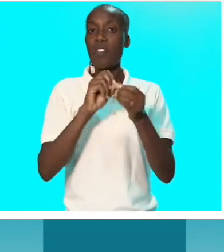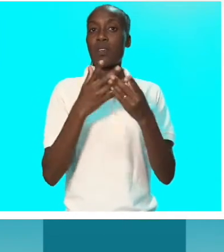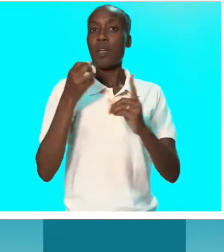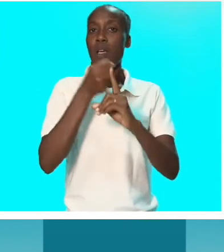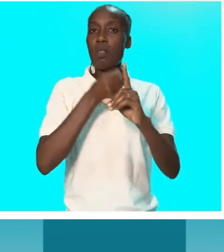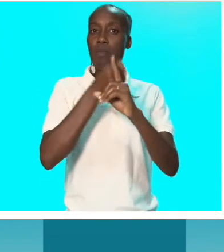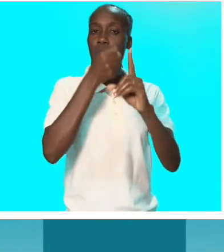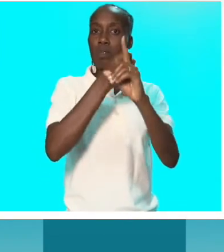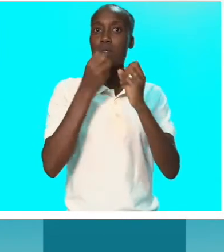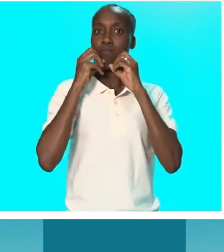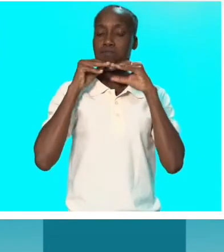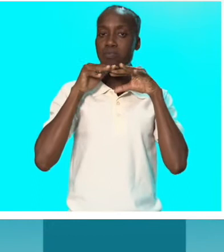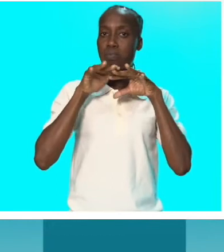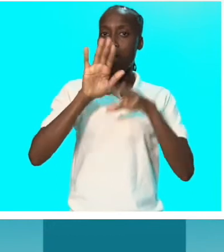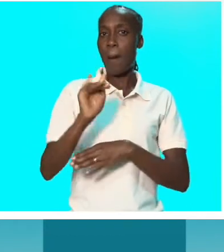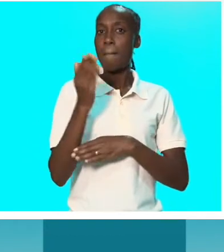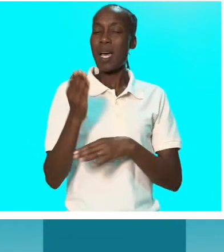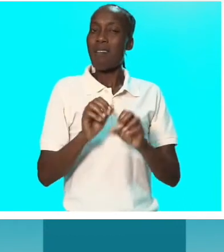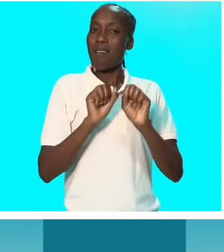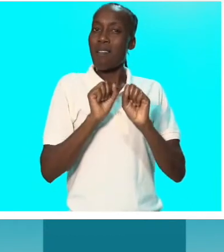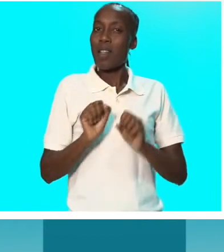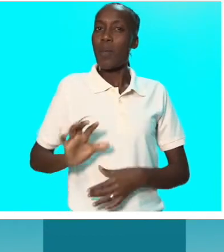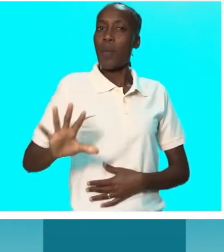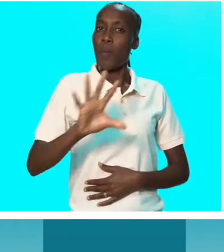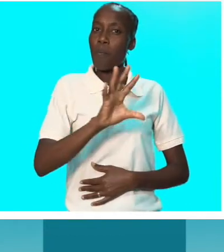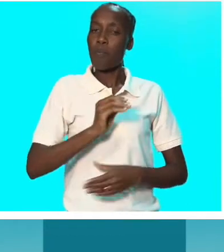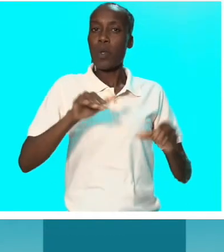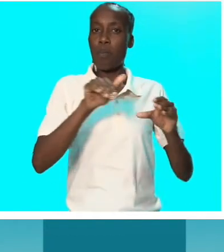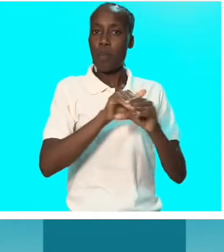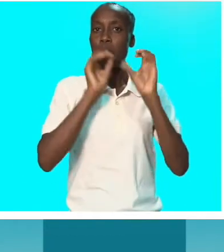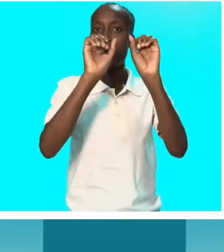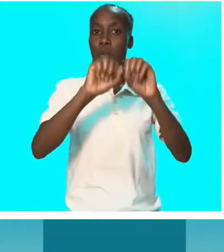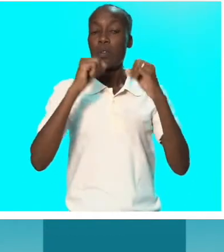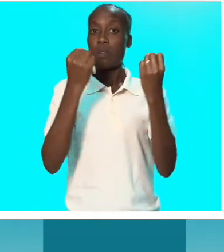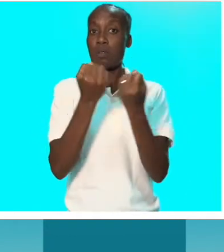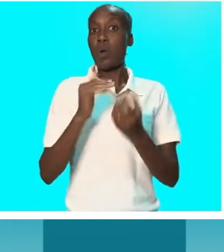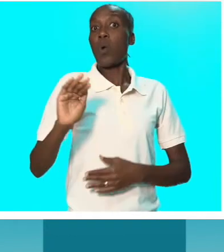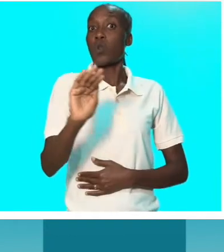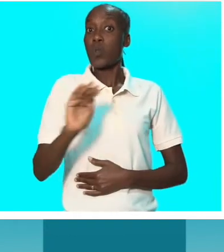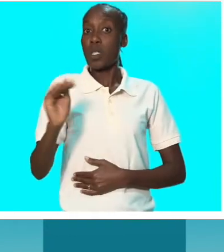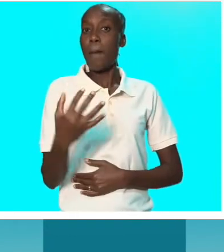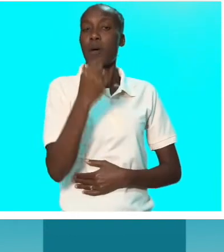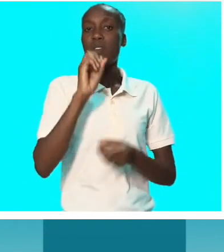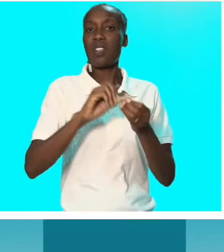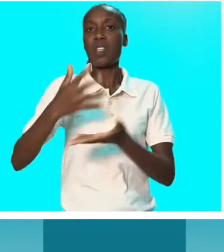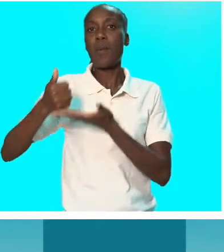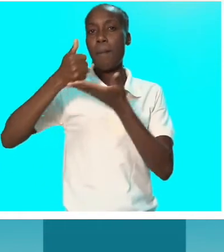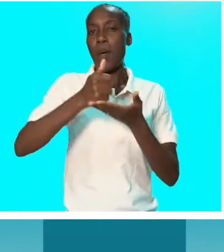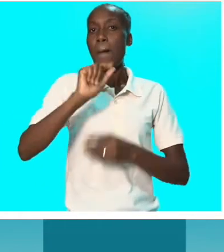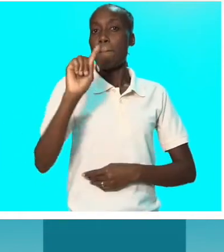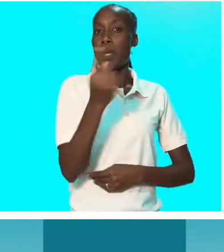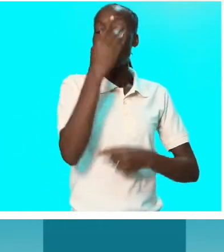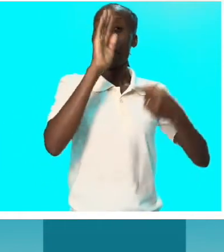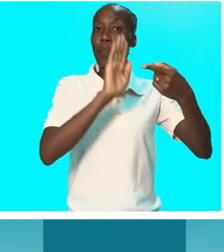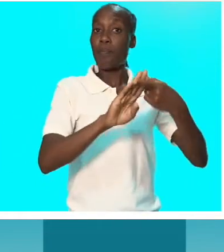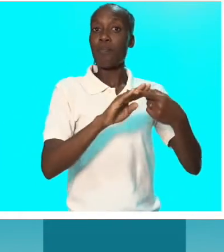Fazer advocacia para garantir que todos os membros da sociedade possam contribuir,